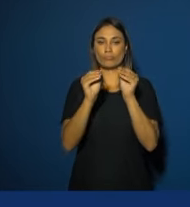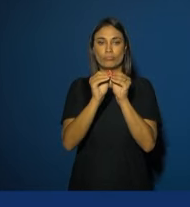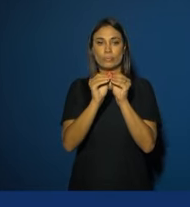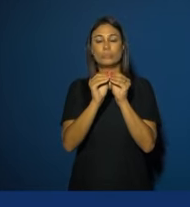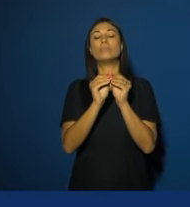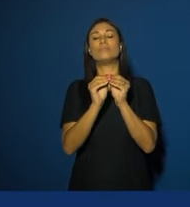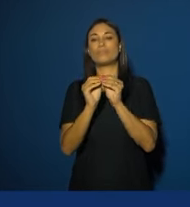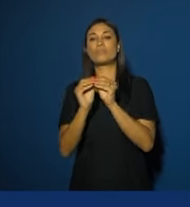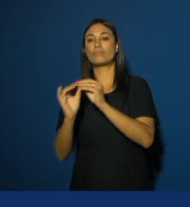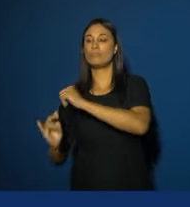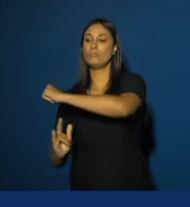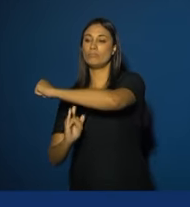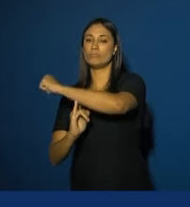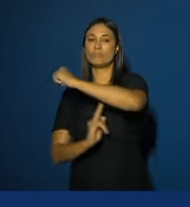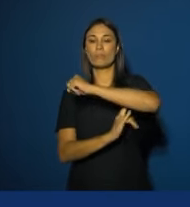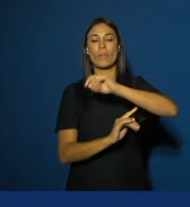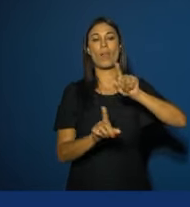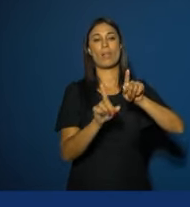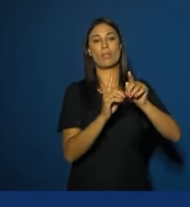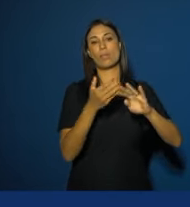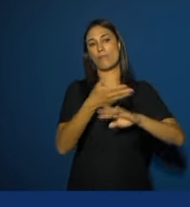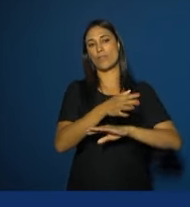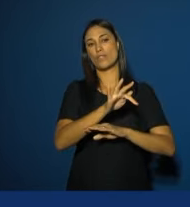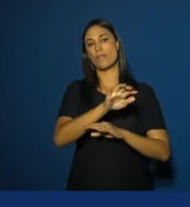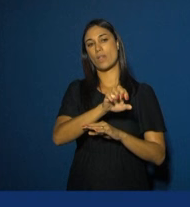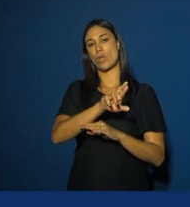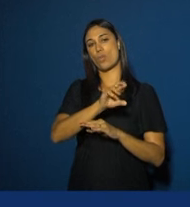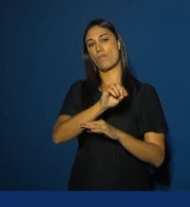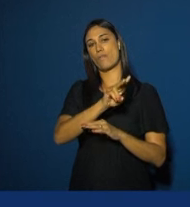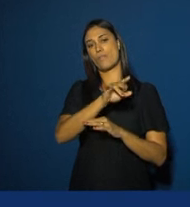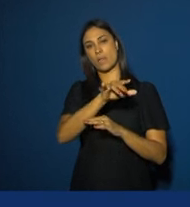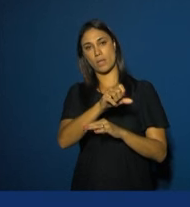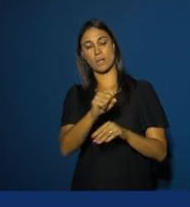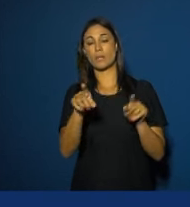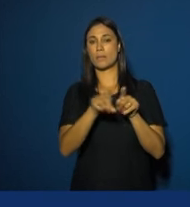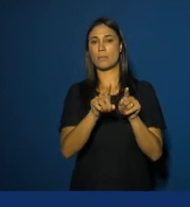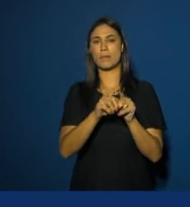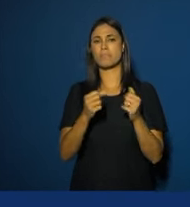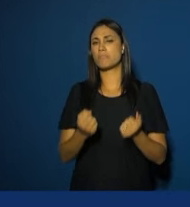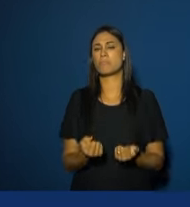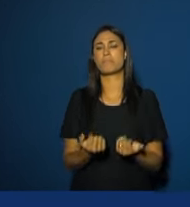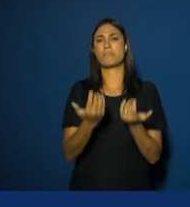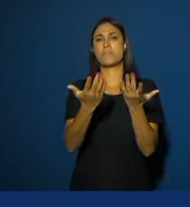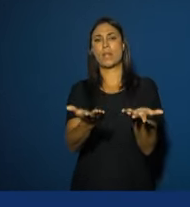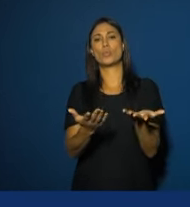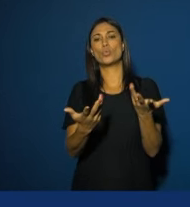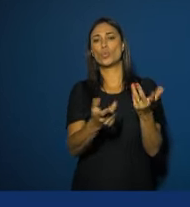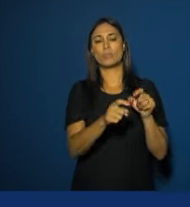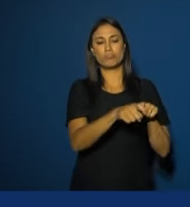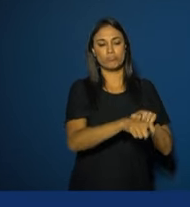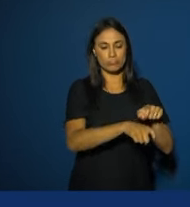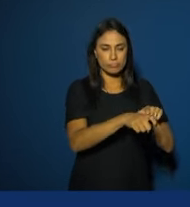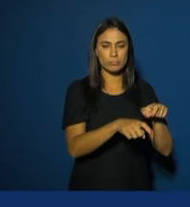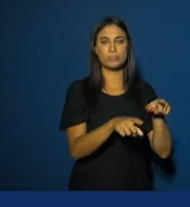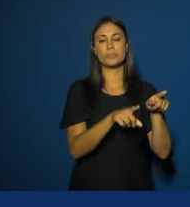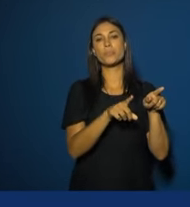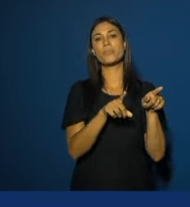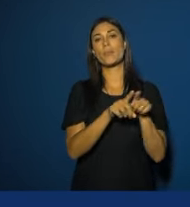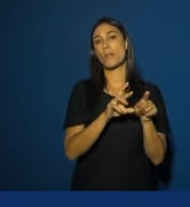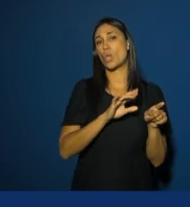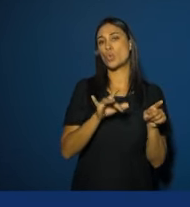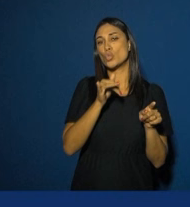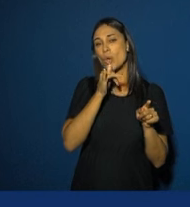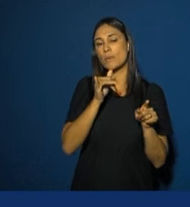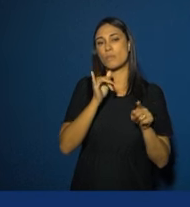portos brasileiros através de ferrovia, e aí disponibilizando para toda a produção agroindustrial, não